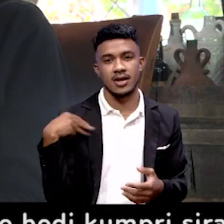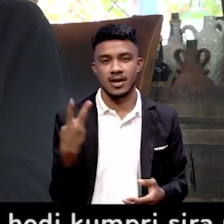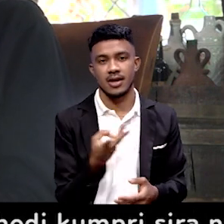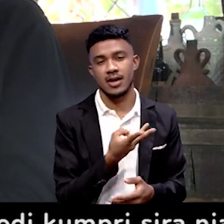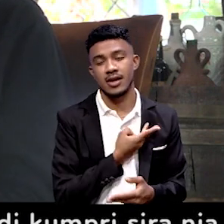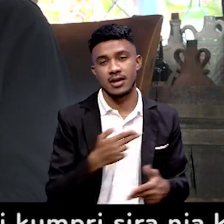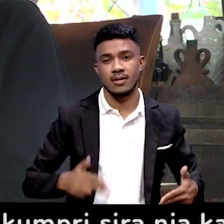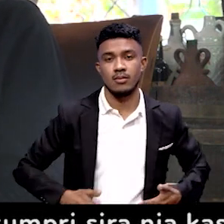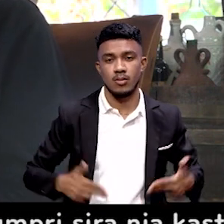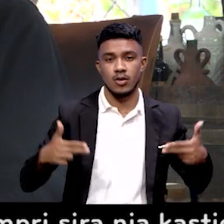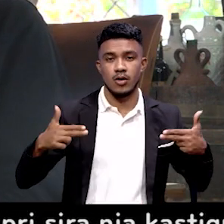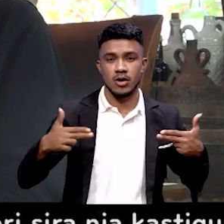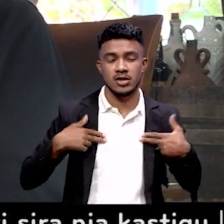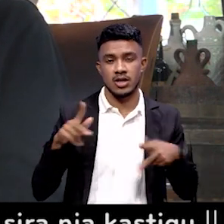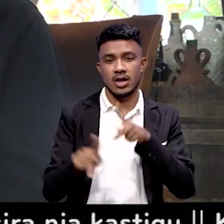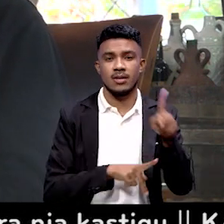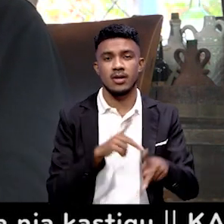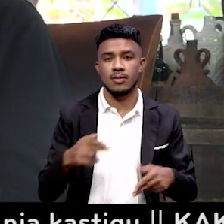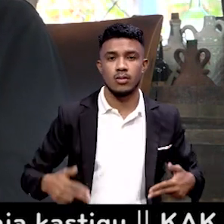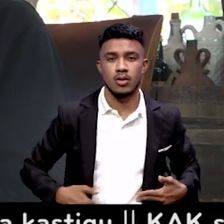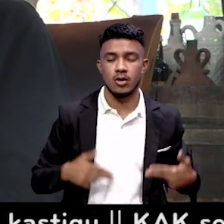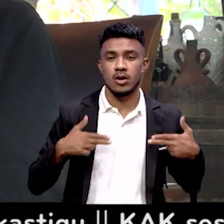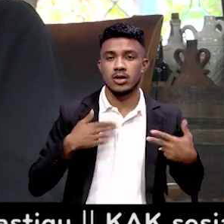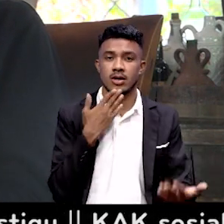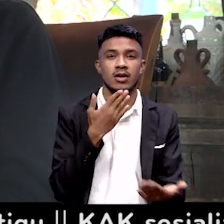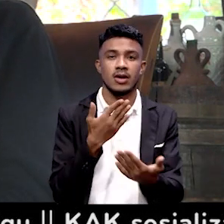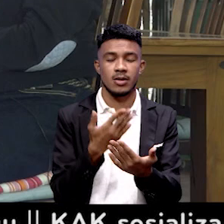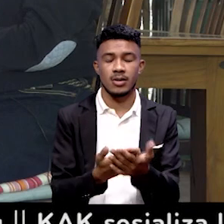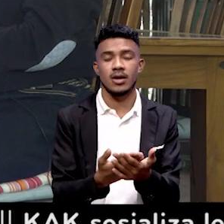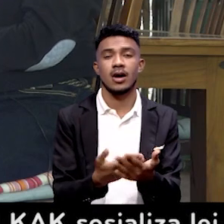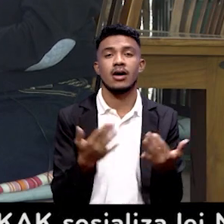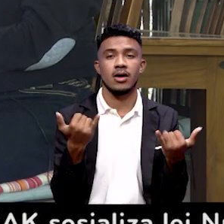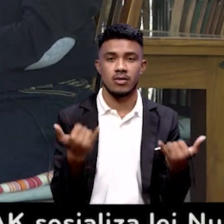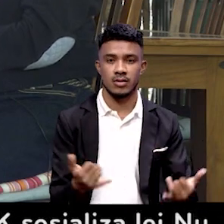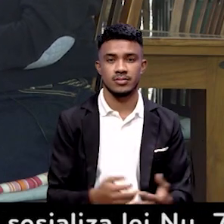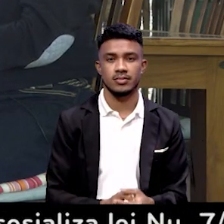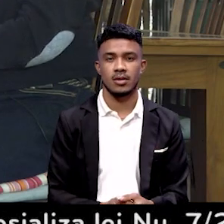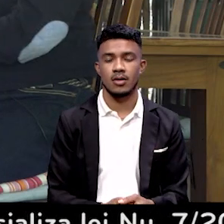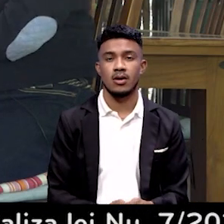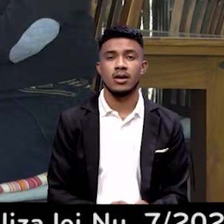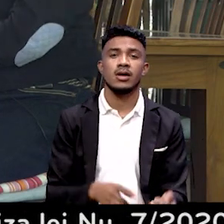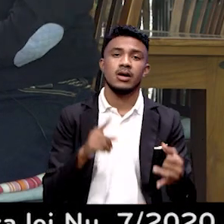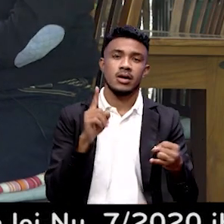morire, il povo podia morire, di acqua lontano, do che agora. E questo lì, dottor,